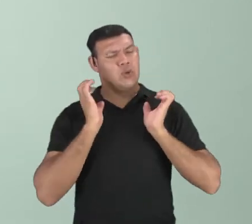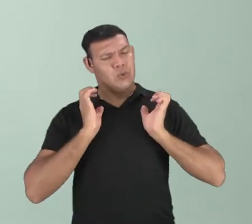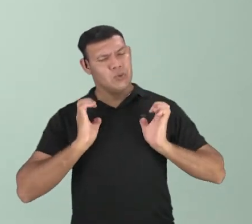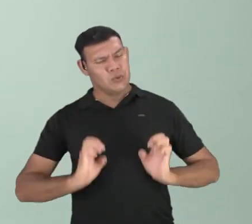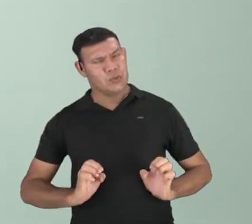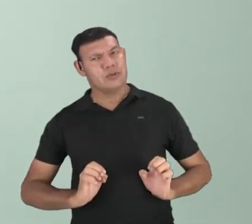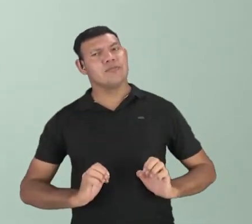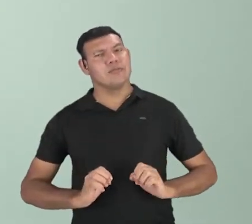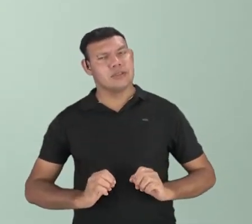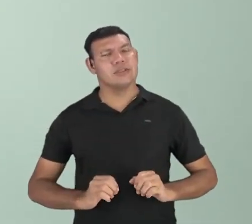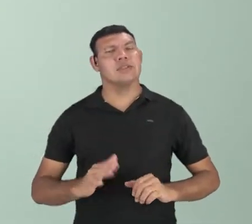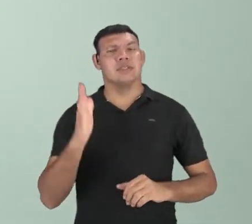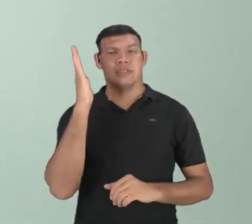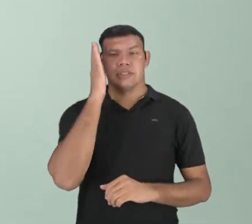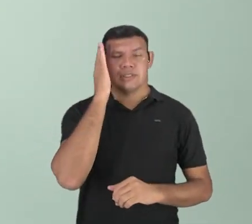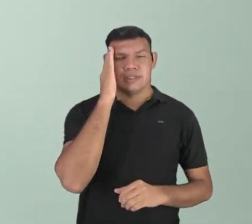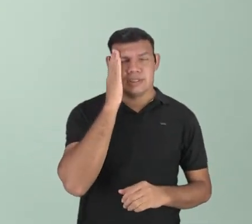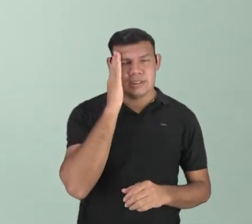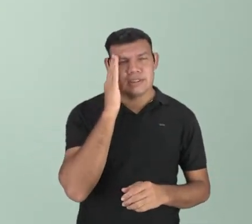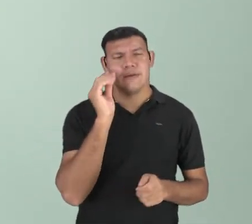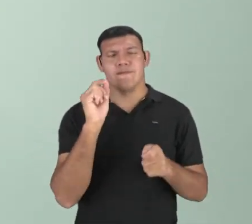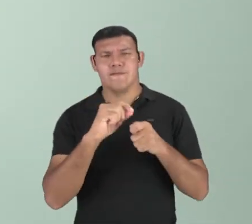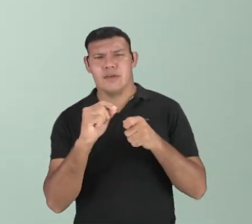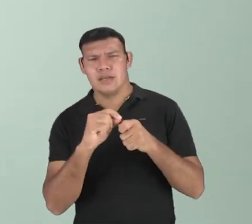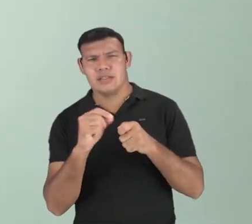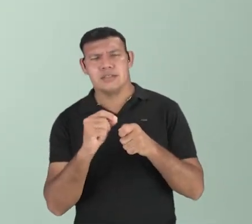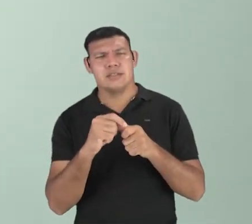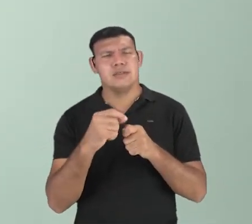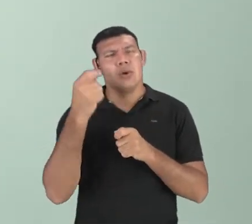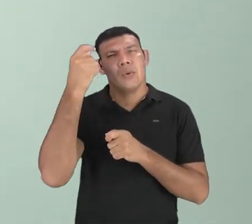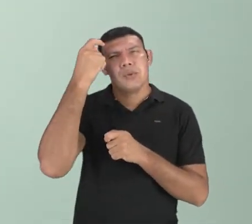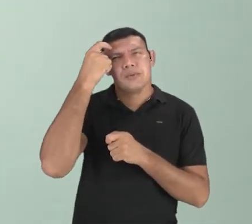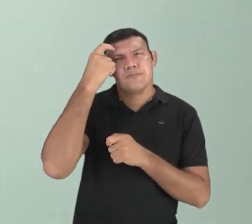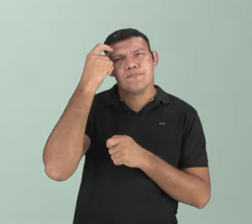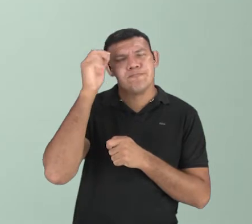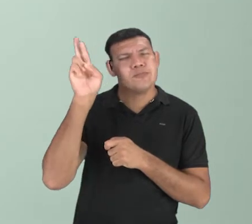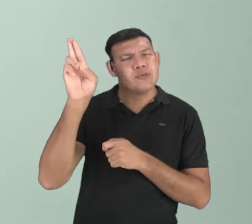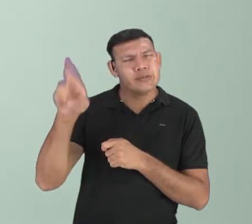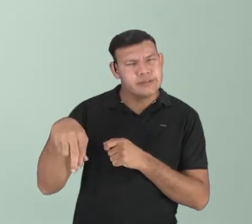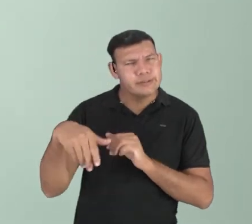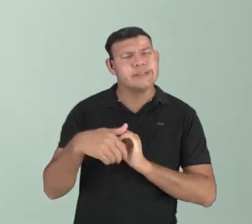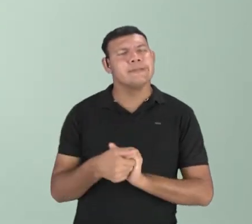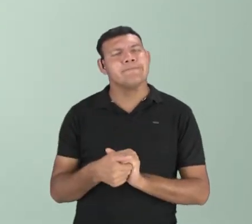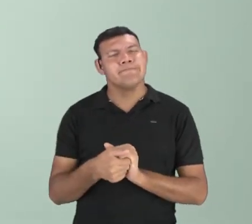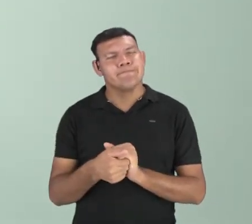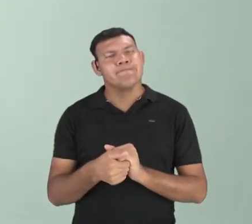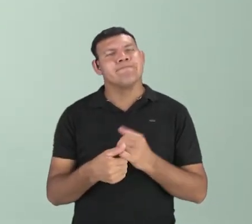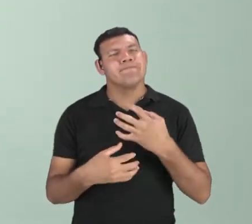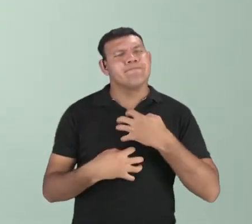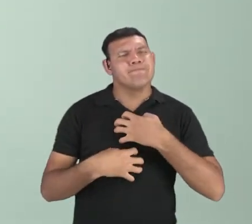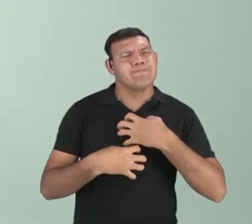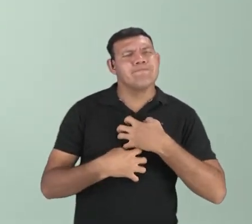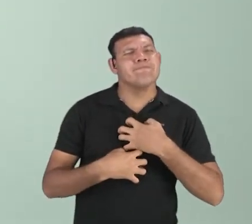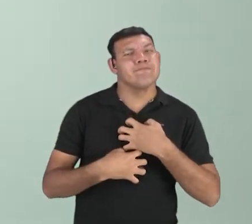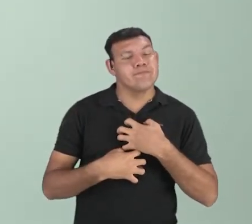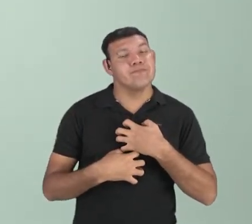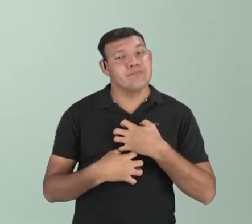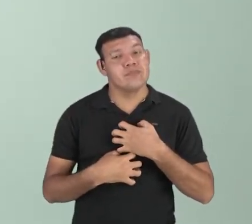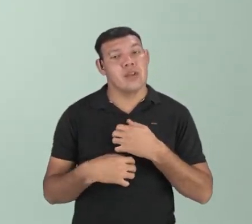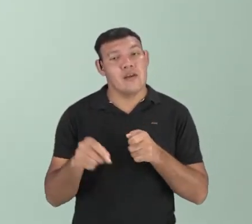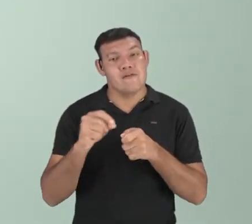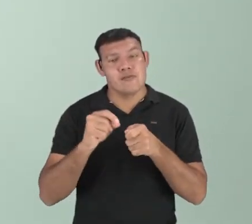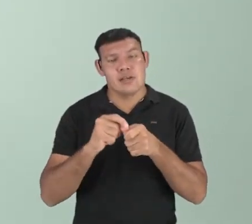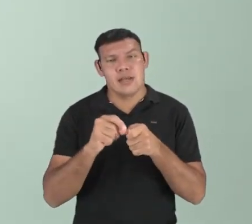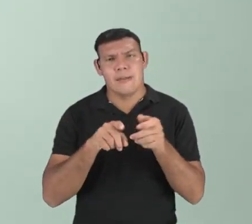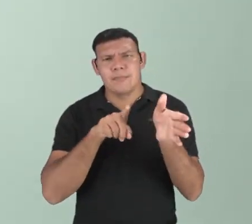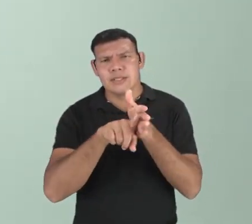ético, saber elaborar e processar um raciocínio lógico, dedutivo, na hora de elaborar